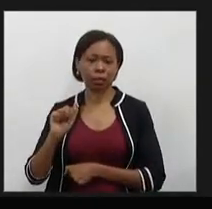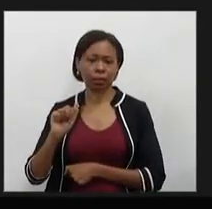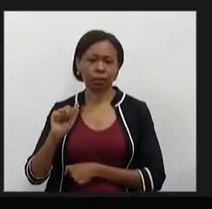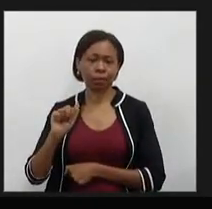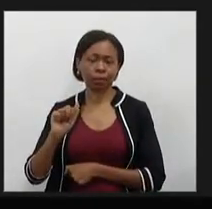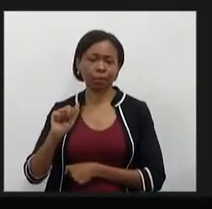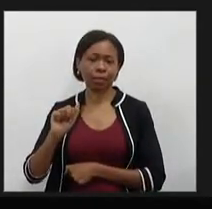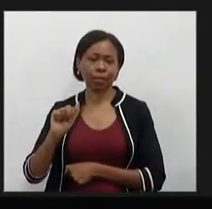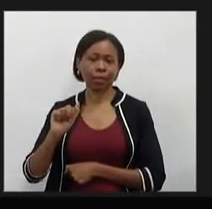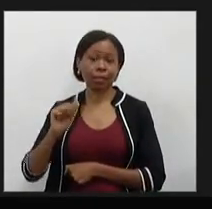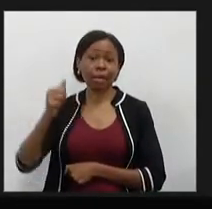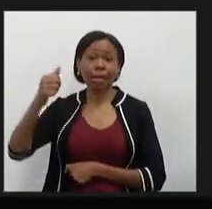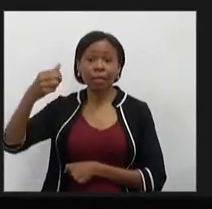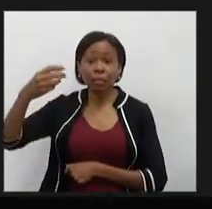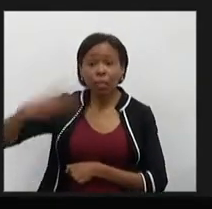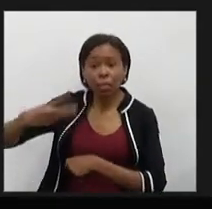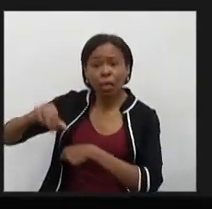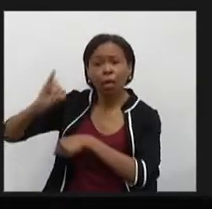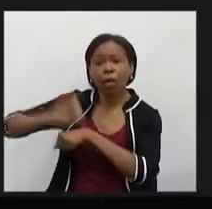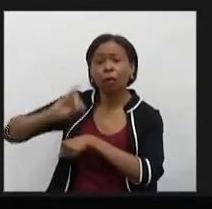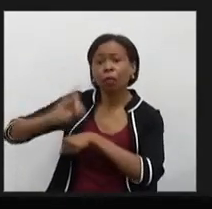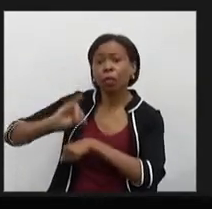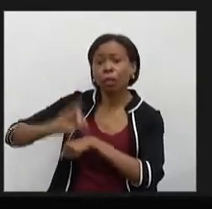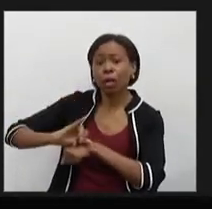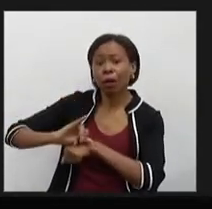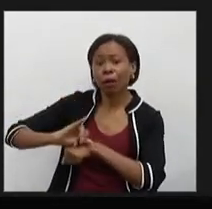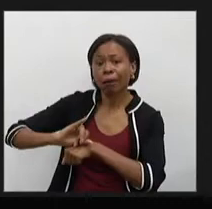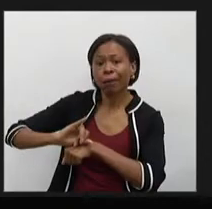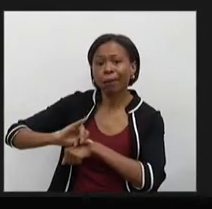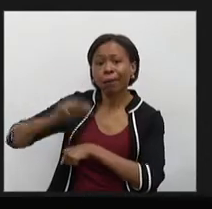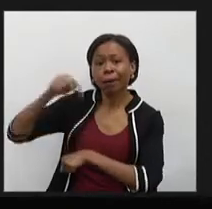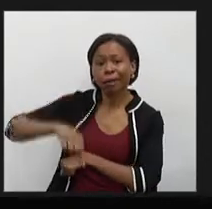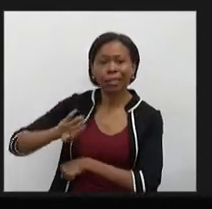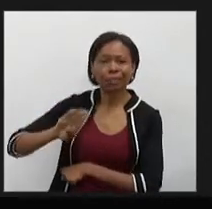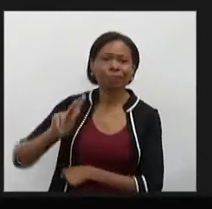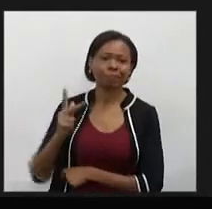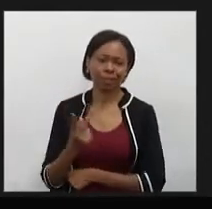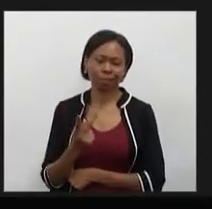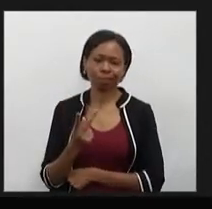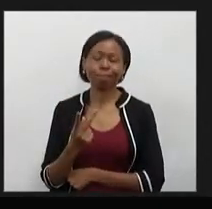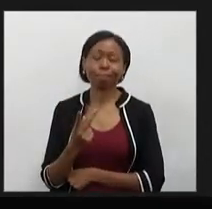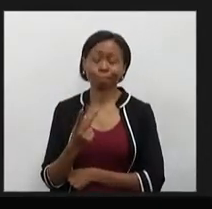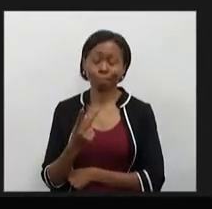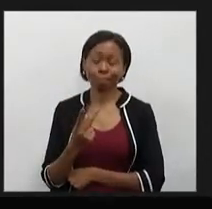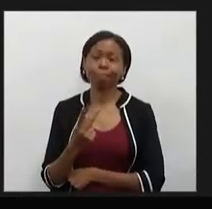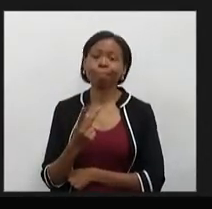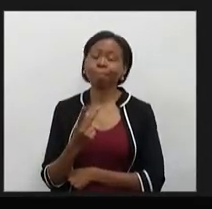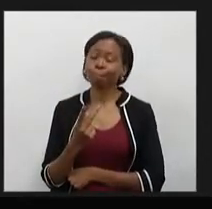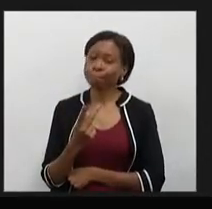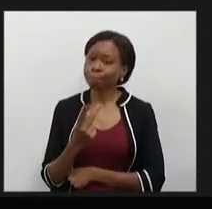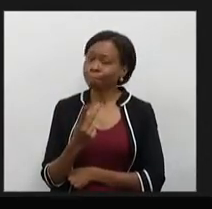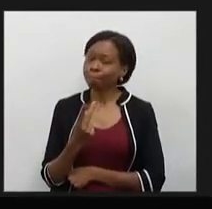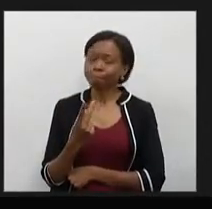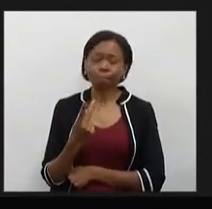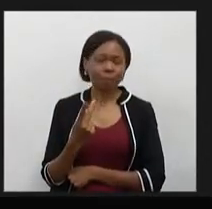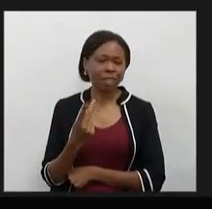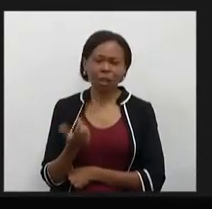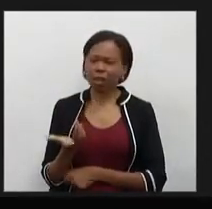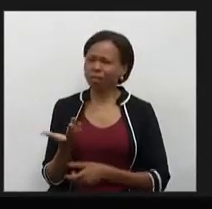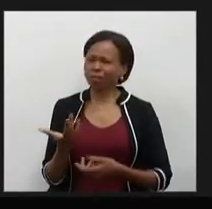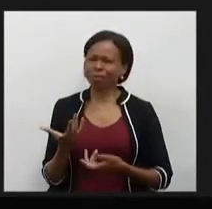do país, que é aqui em Belo Horizonte. É uma aberração, é uma